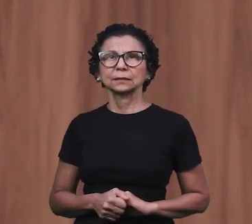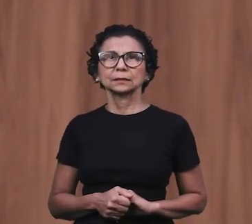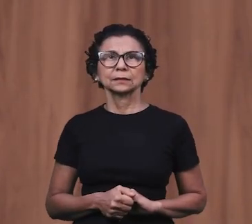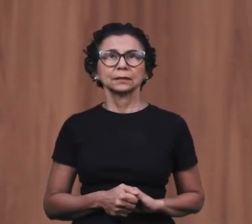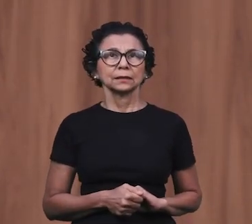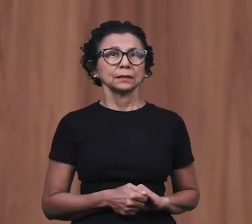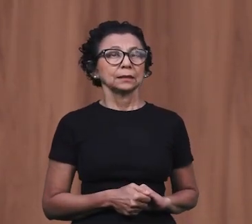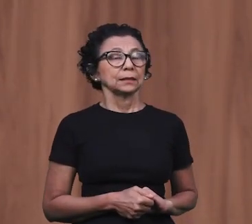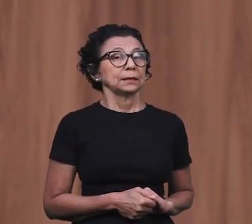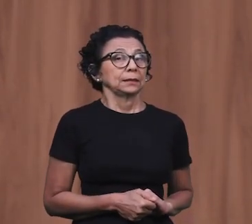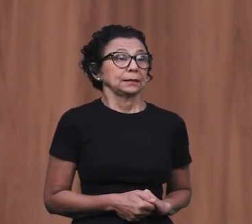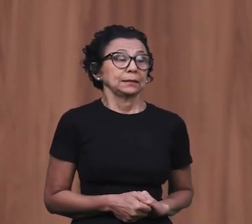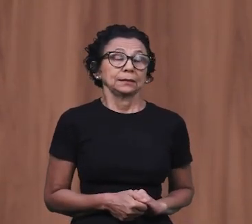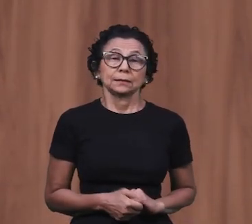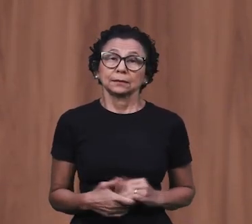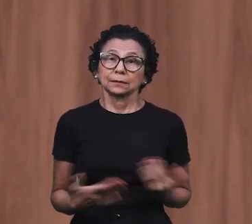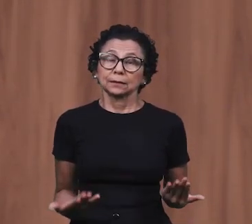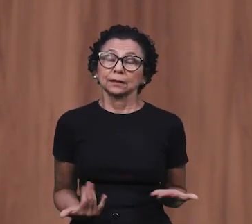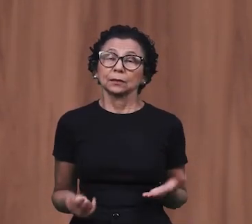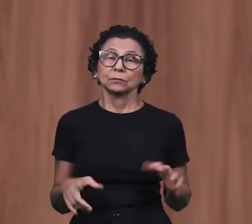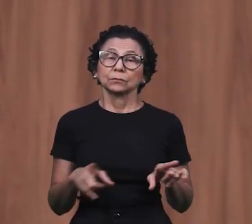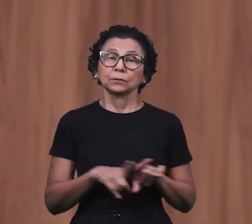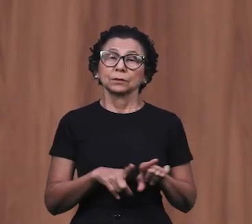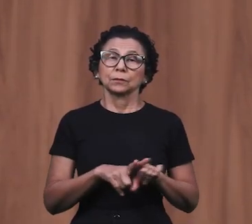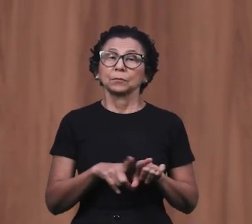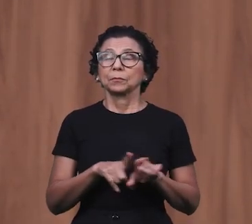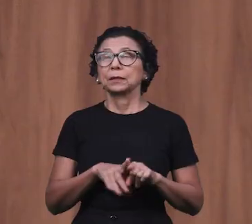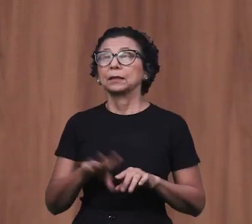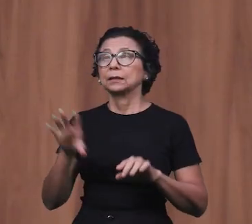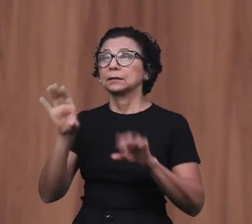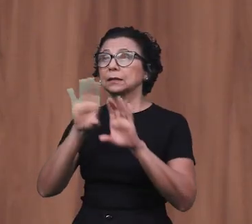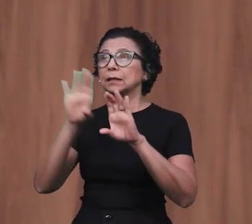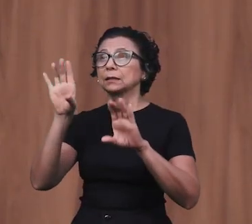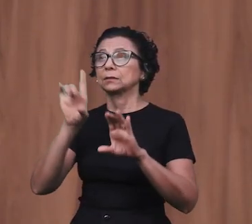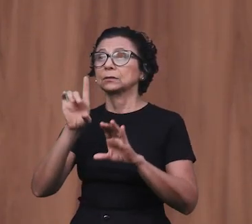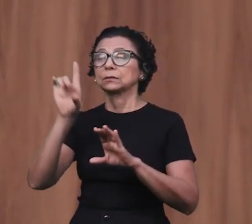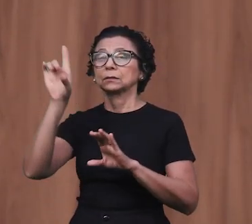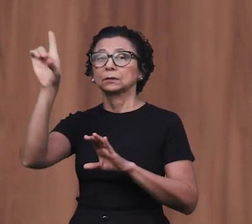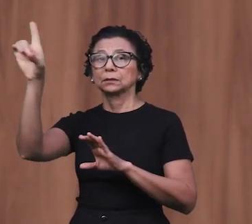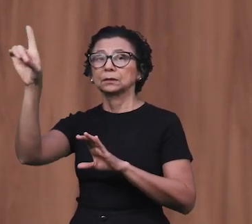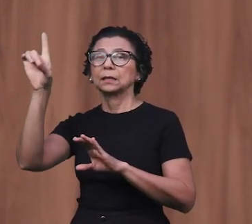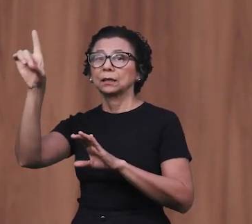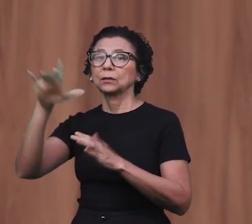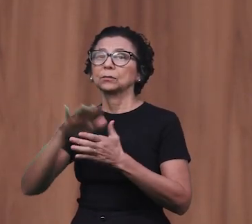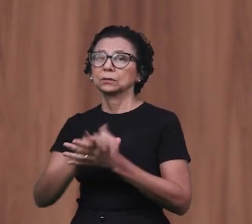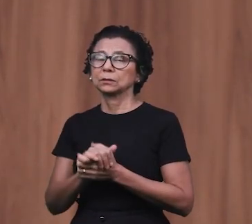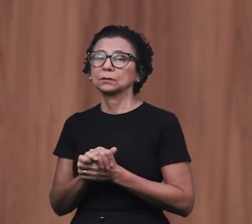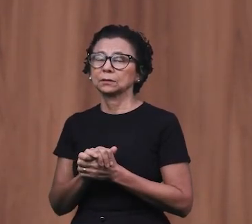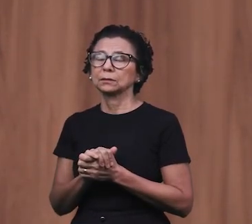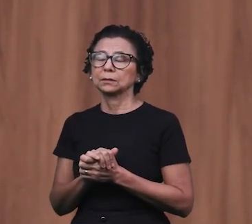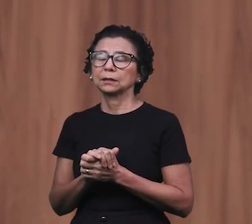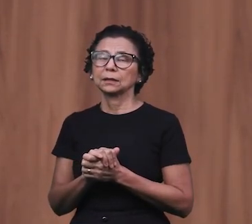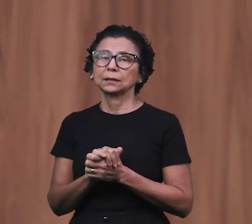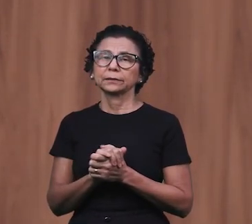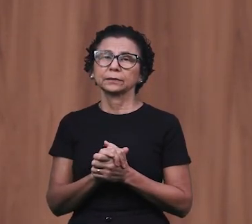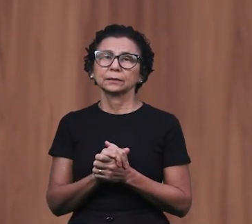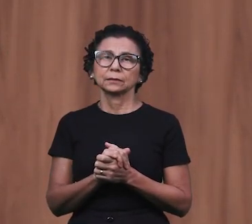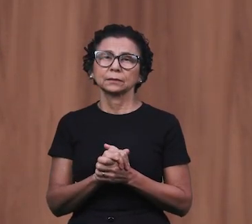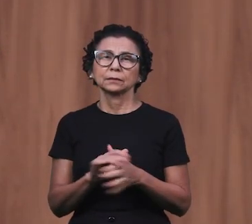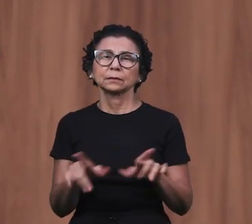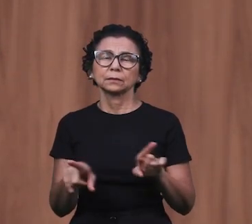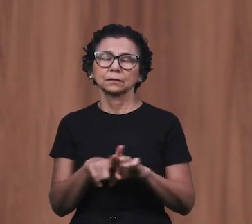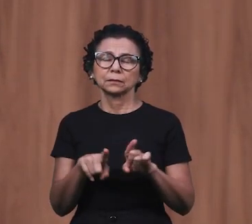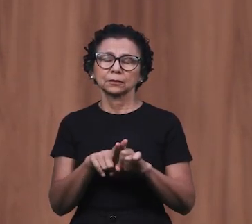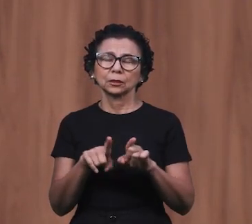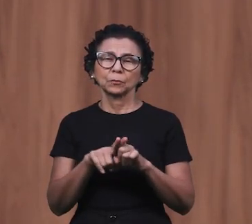na bagagem de Benjamim, porque era o acordo da eternidade, o Pai, o Filho e o Espírito Santo, né? E nós vamos ver em todo o